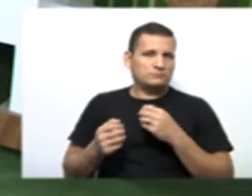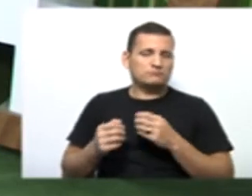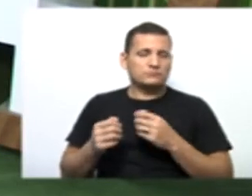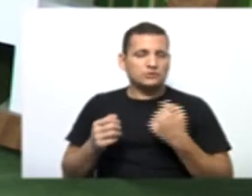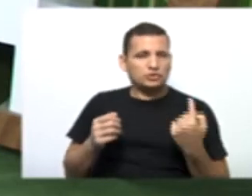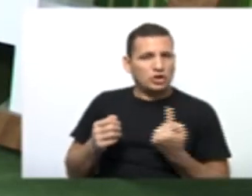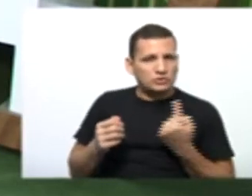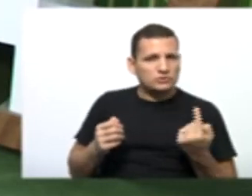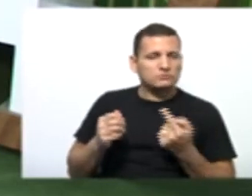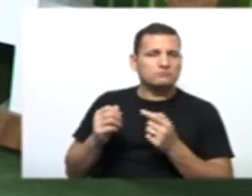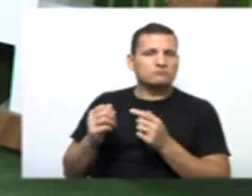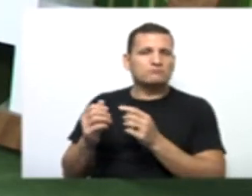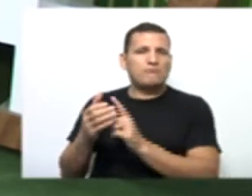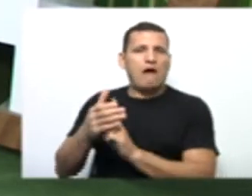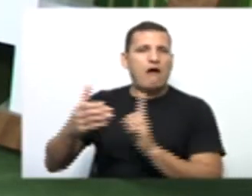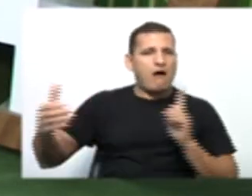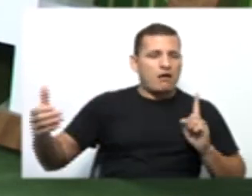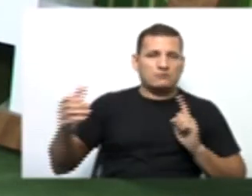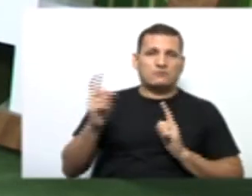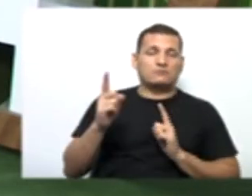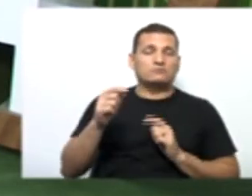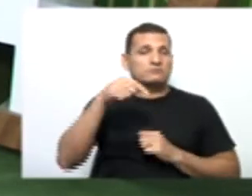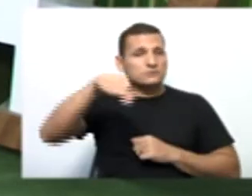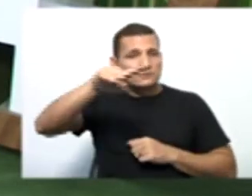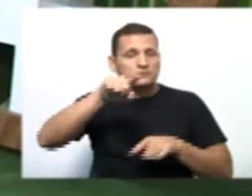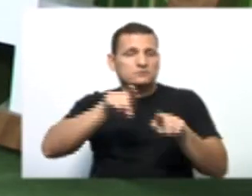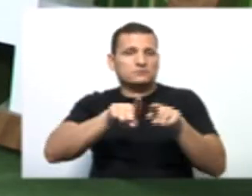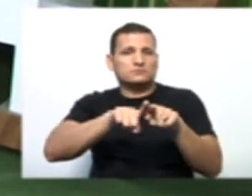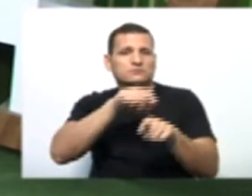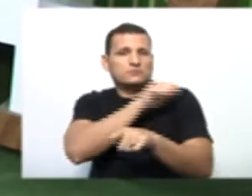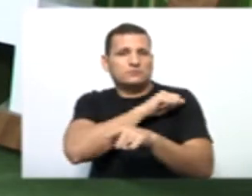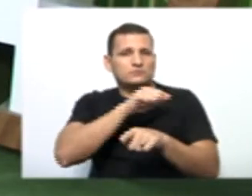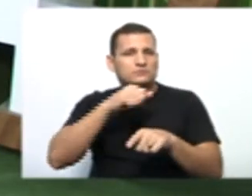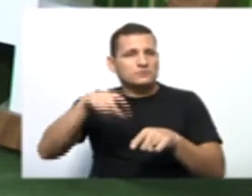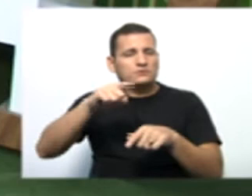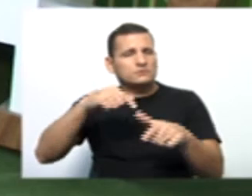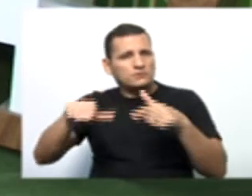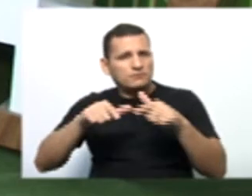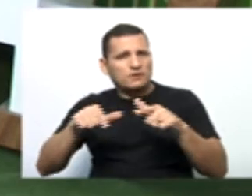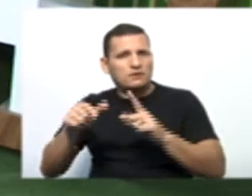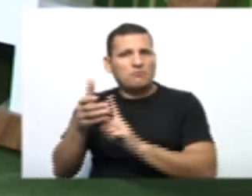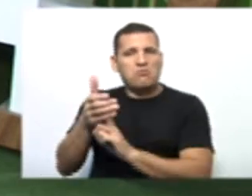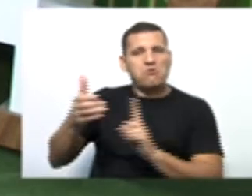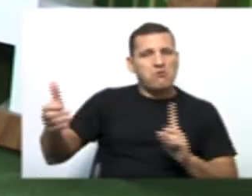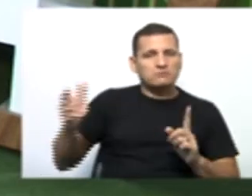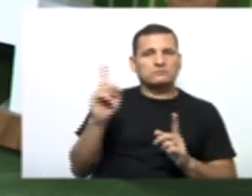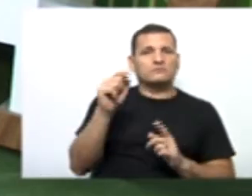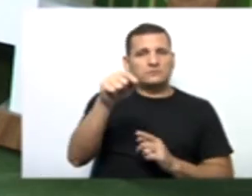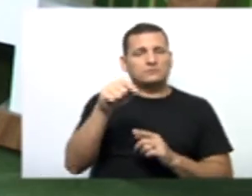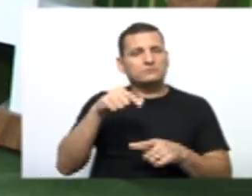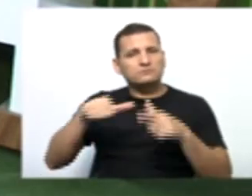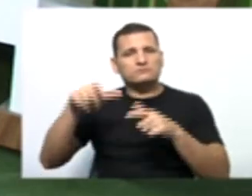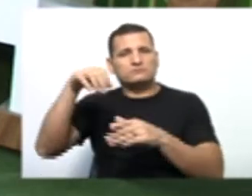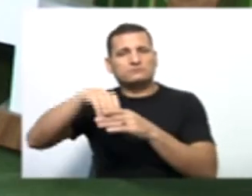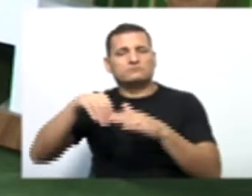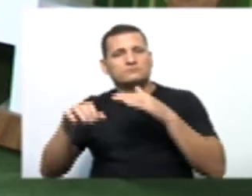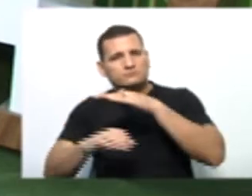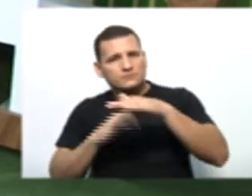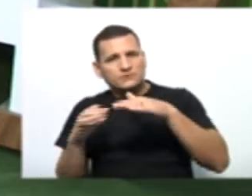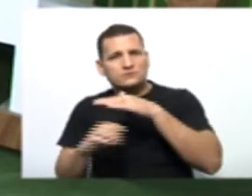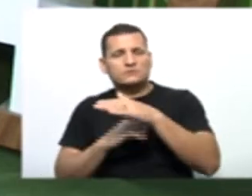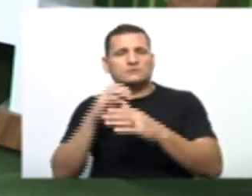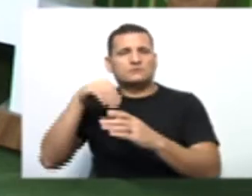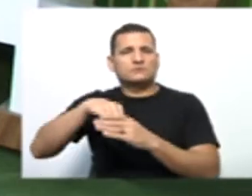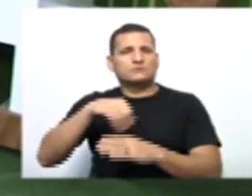E vocês, alunos, não vão trabalhar isoladamente. Vocês vão trabalhar dentro de uma empresa, dentro de um órgão público